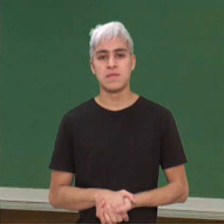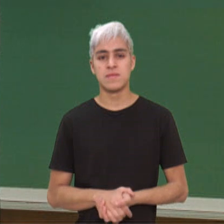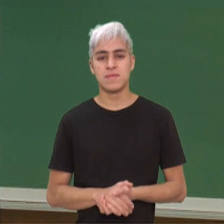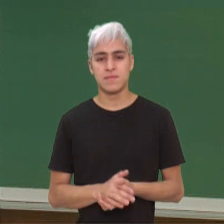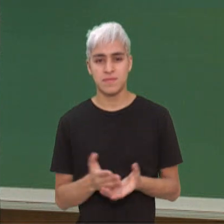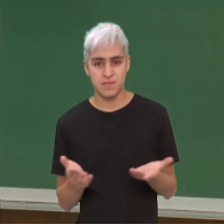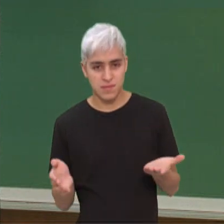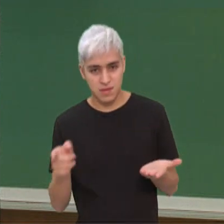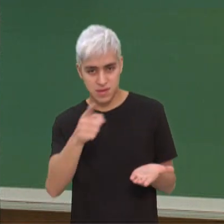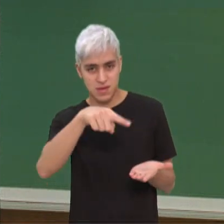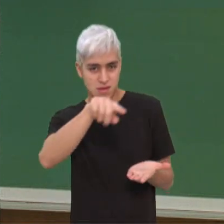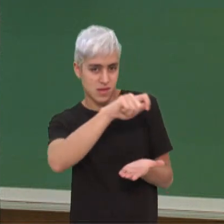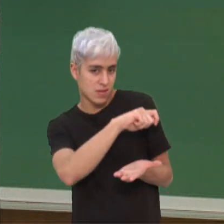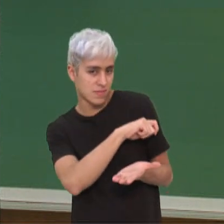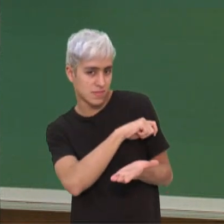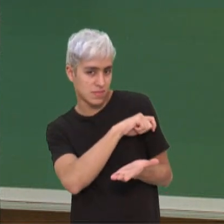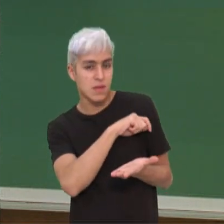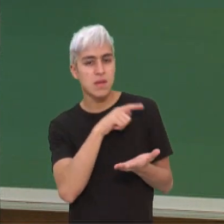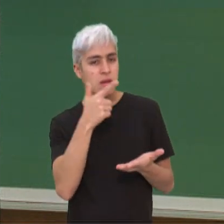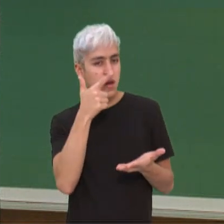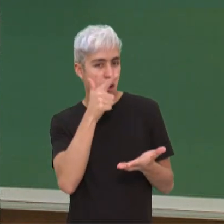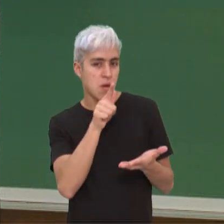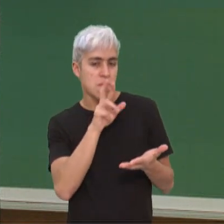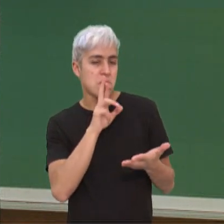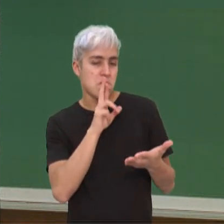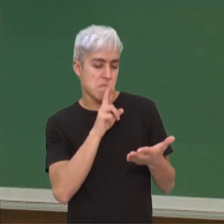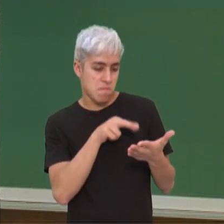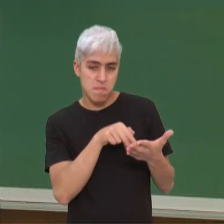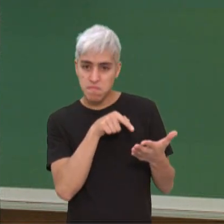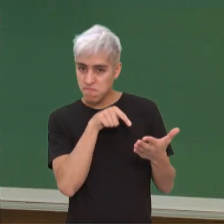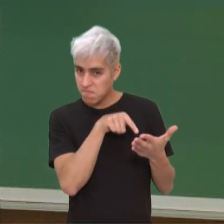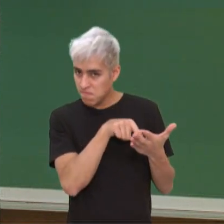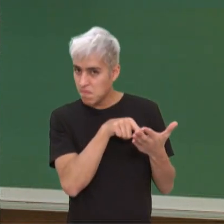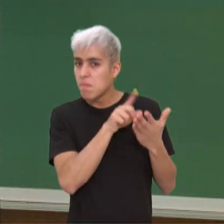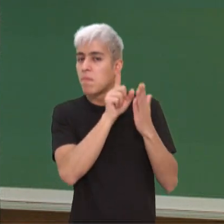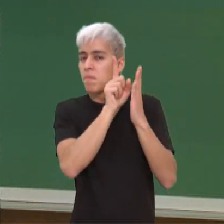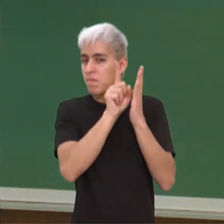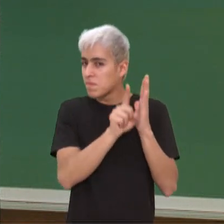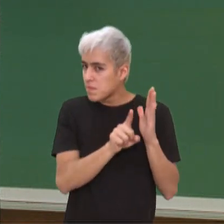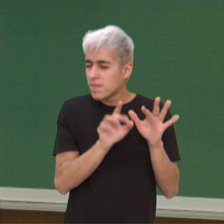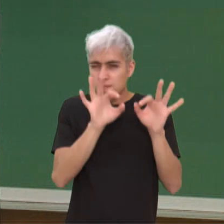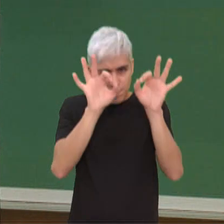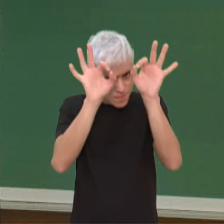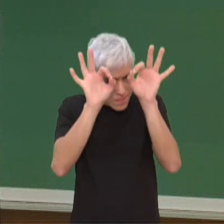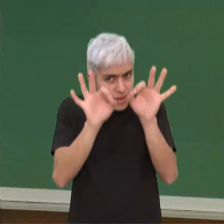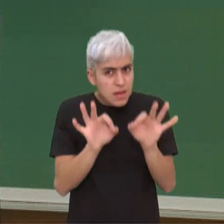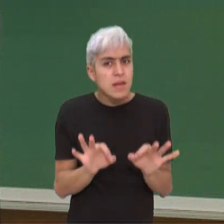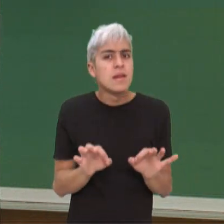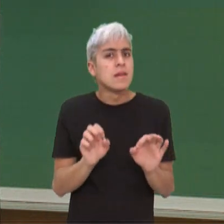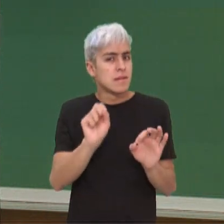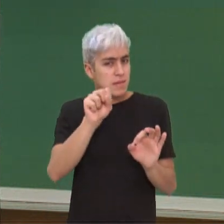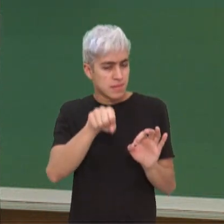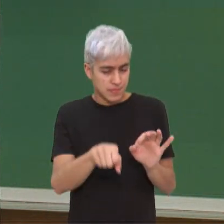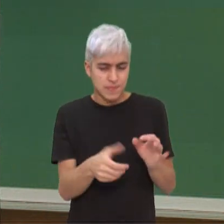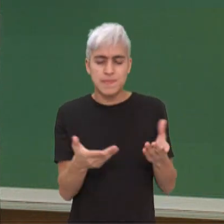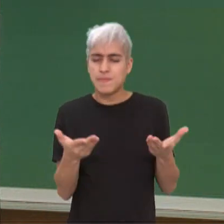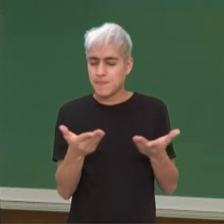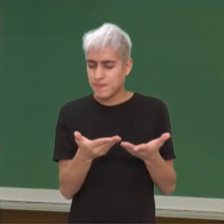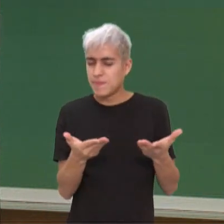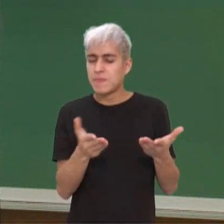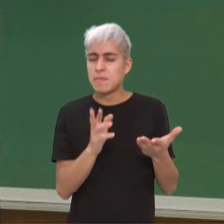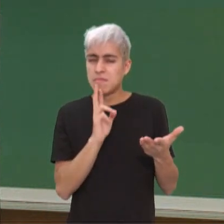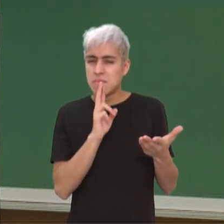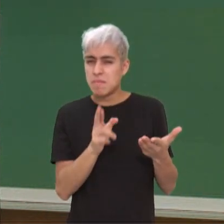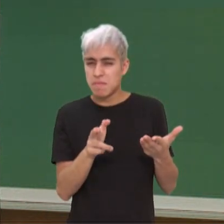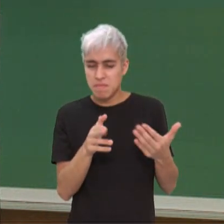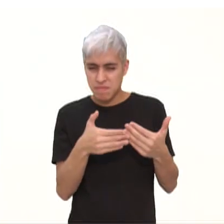E aí, meu aluno, você conseguiu responder aí essa questão? Tenho certeza que sim, mas vamos à resposta, né? Para